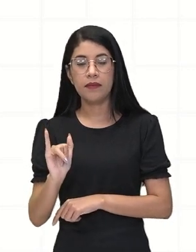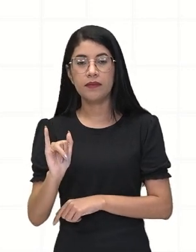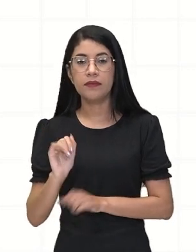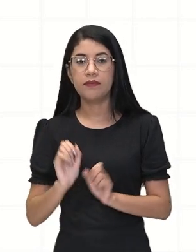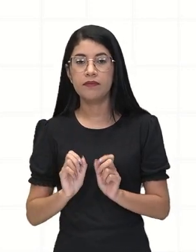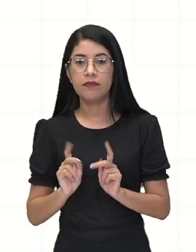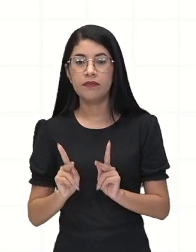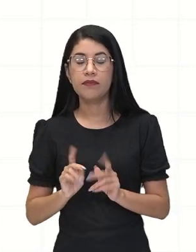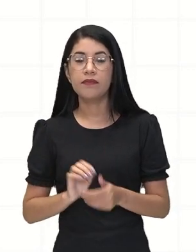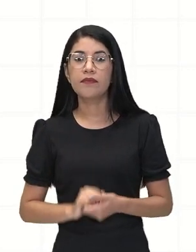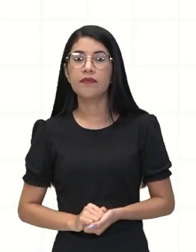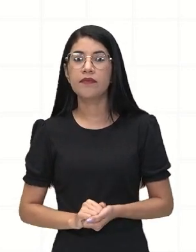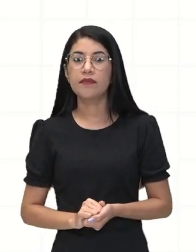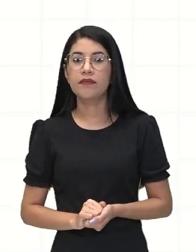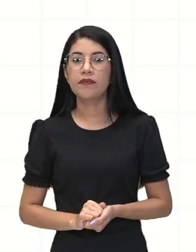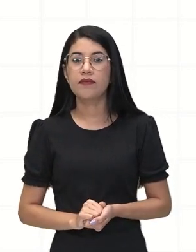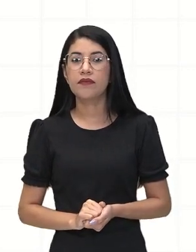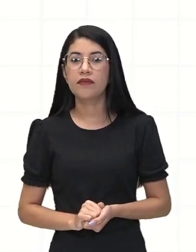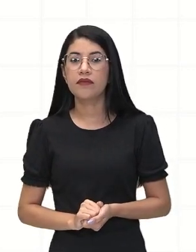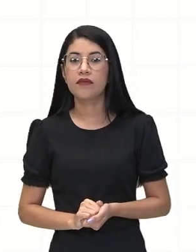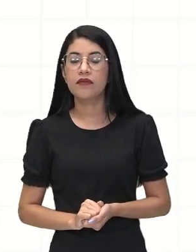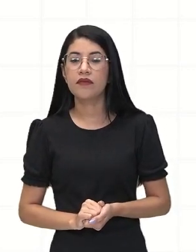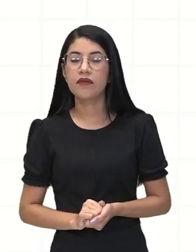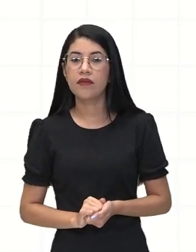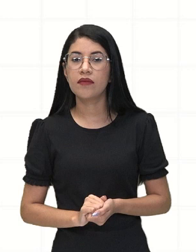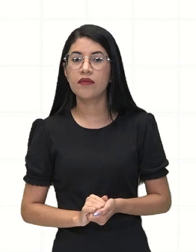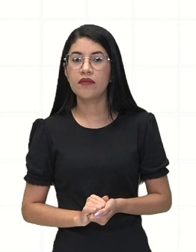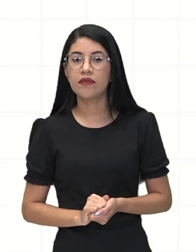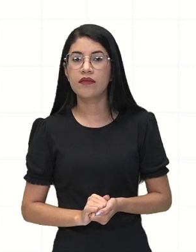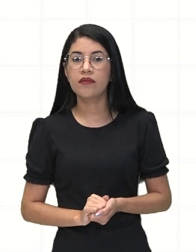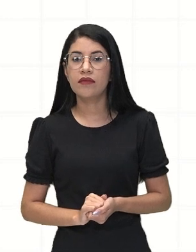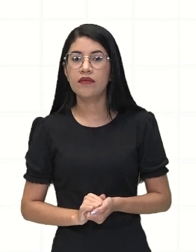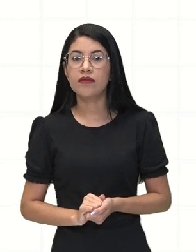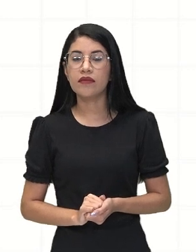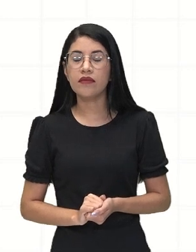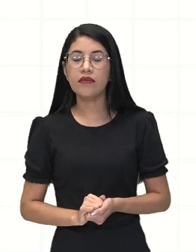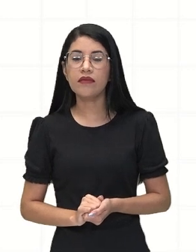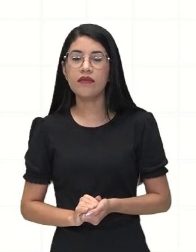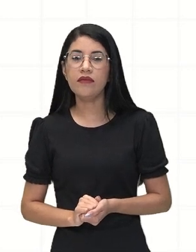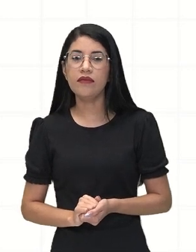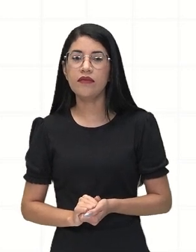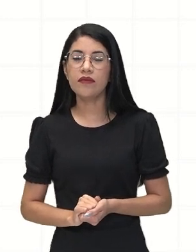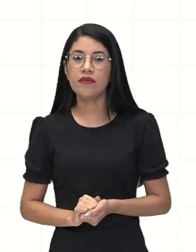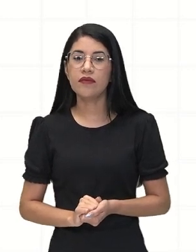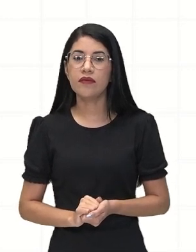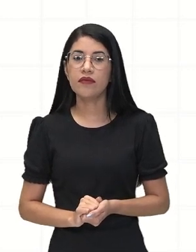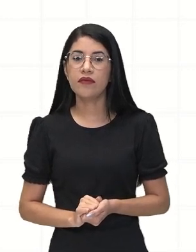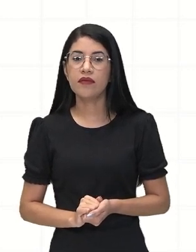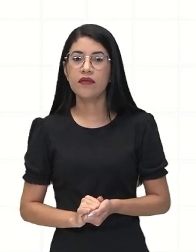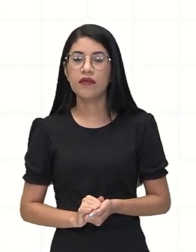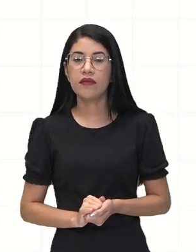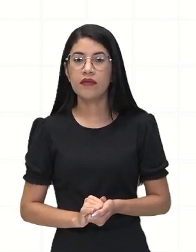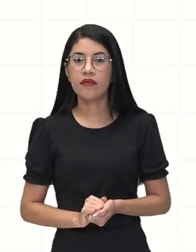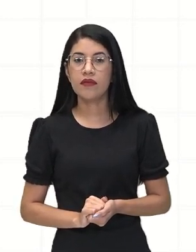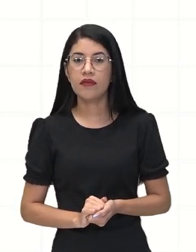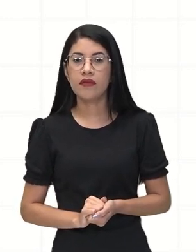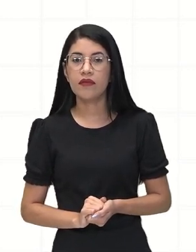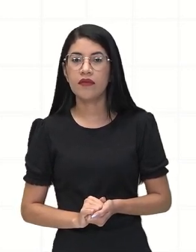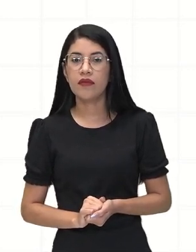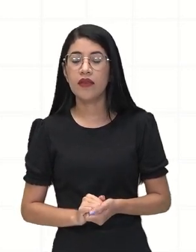certo? Então, eu tenho aí esse retângulo. E aí, o que eu posso fazer? Ó? Eu